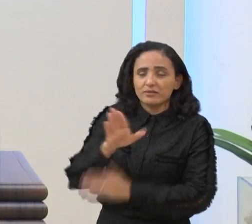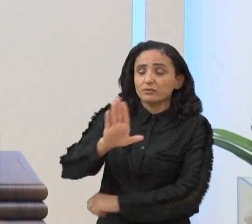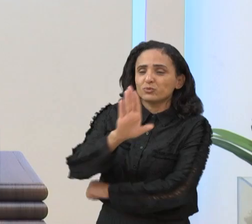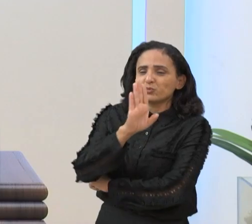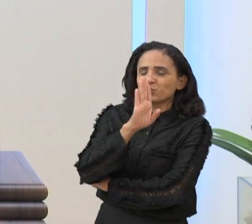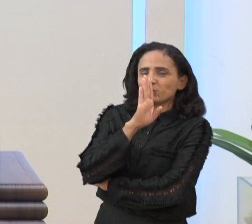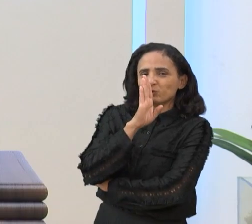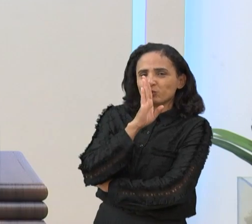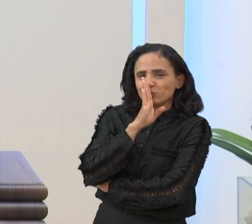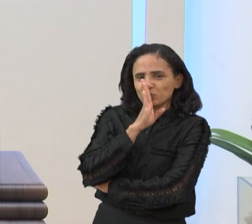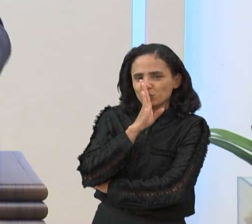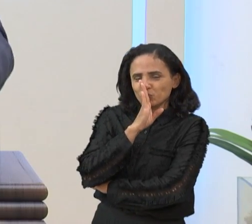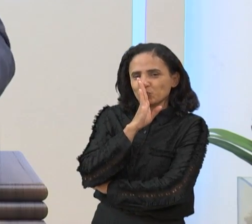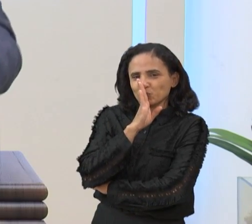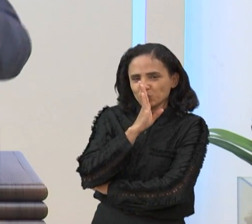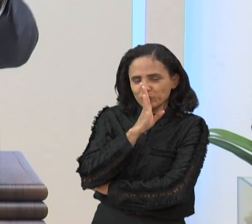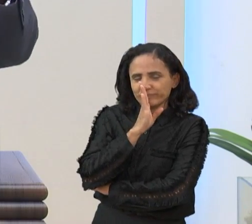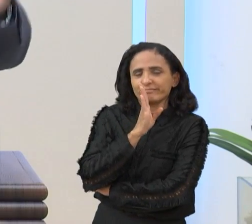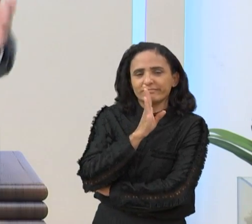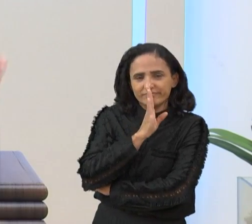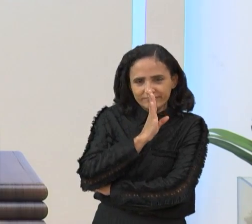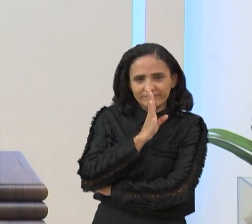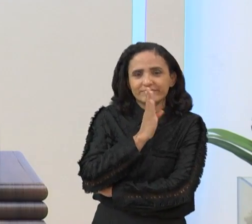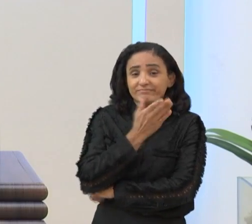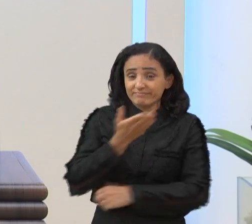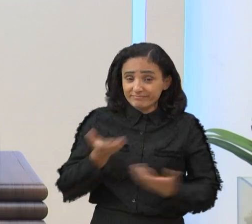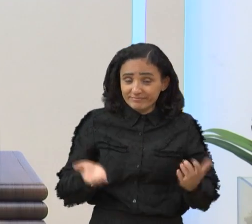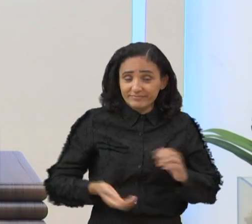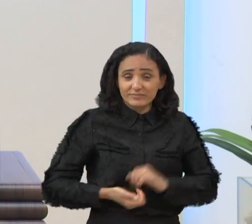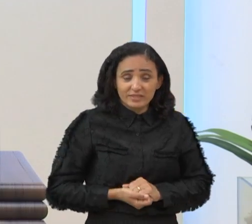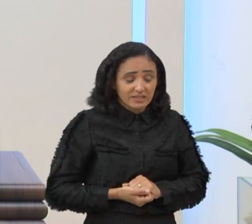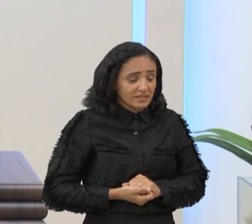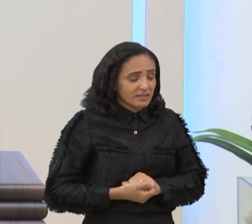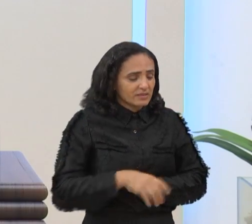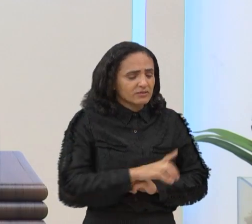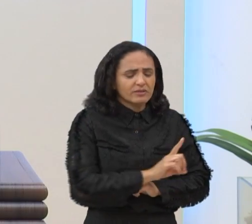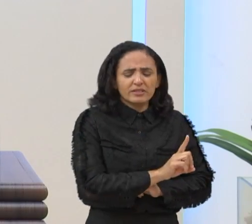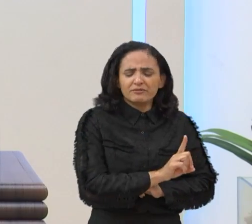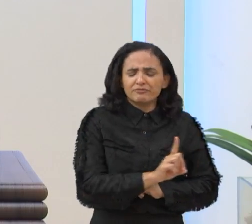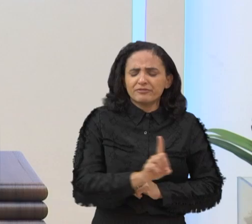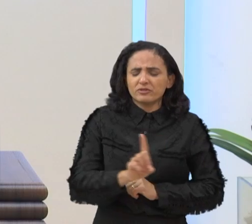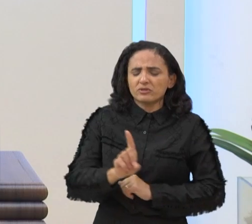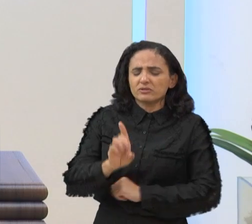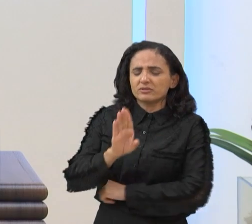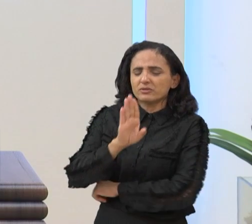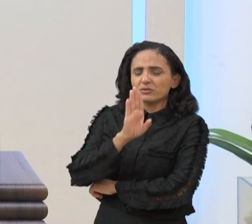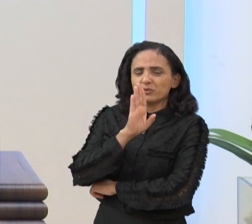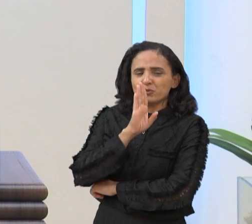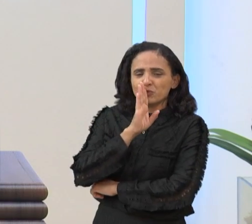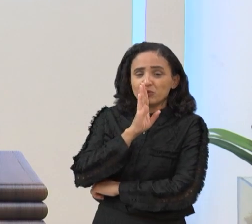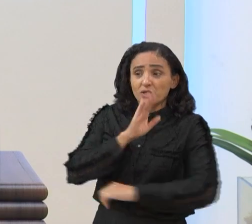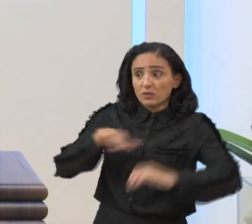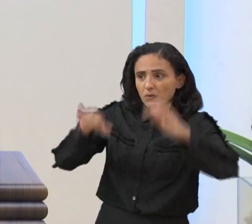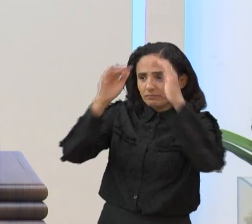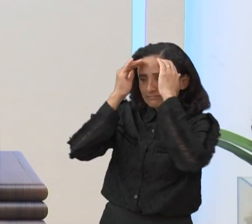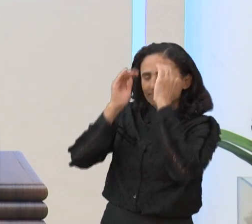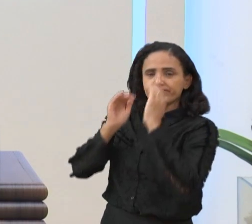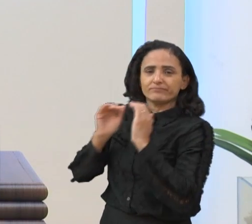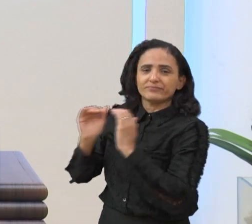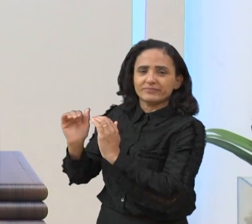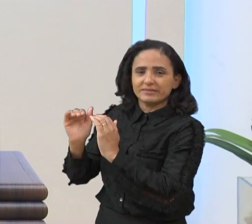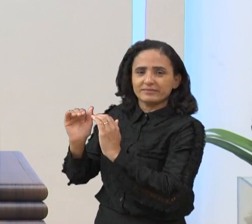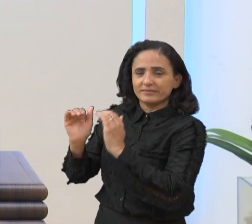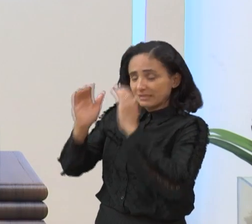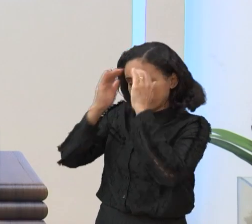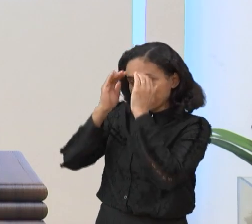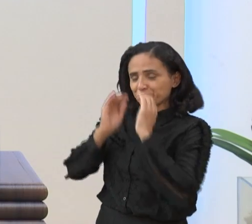manda sair para ir lá num tanque lavar os meus... Não, ele não faz nada. É Jesus que está mandando? Veja o que